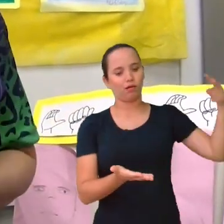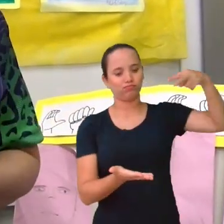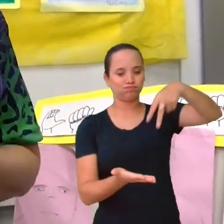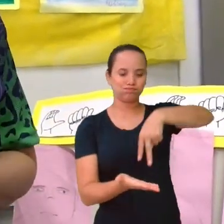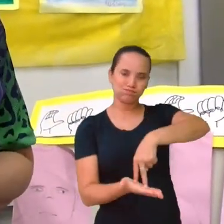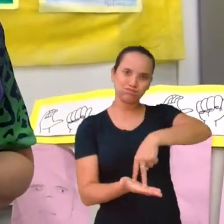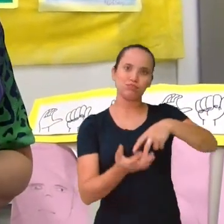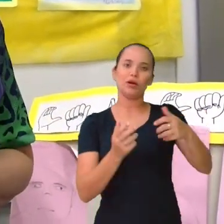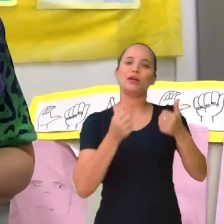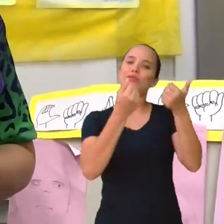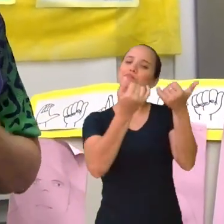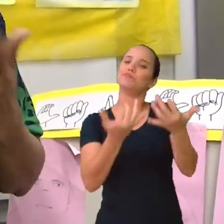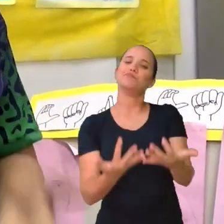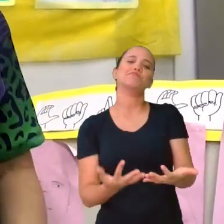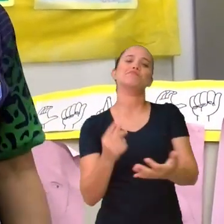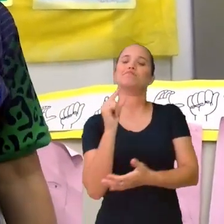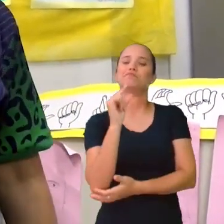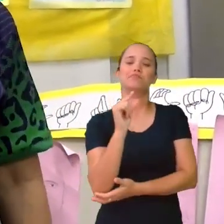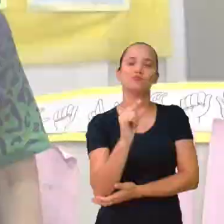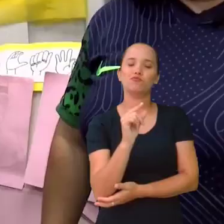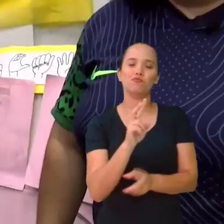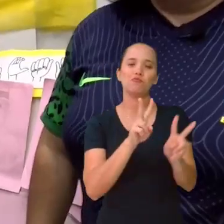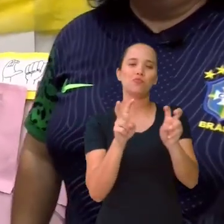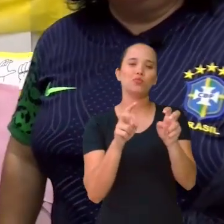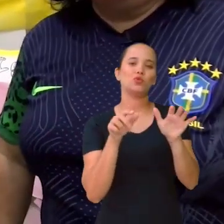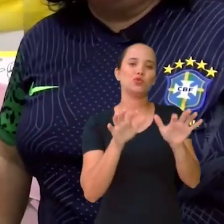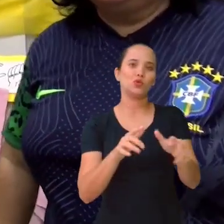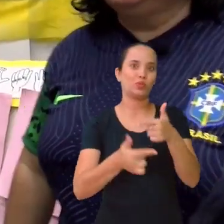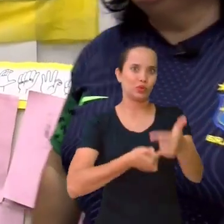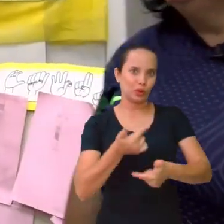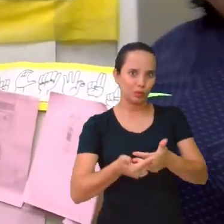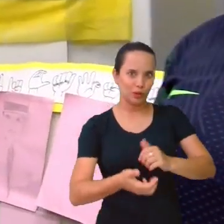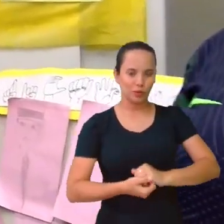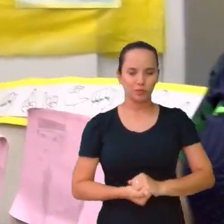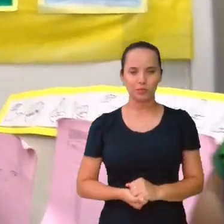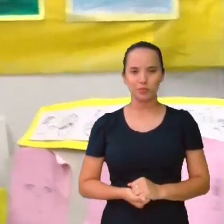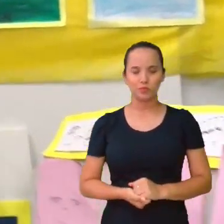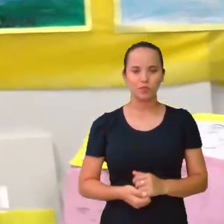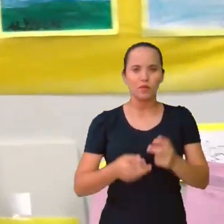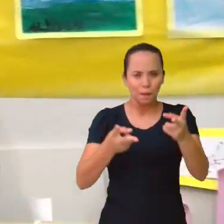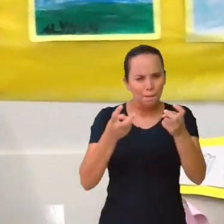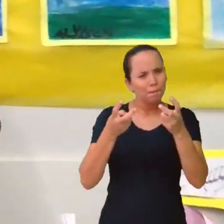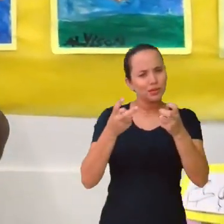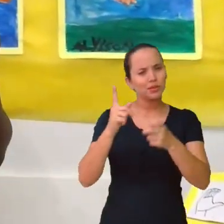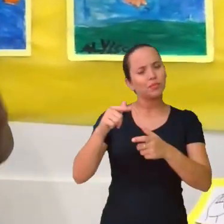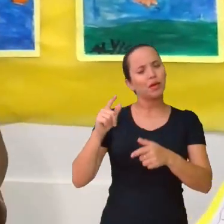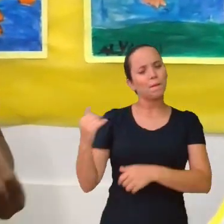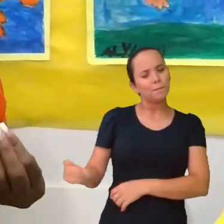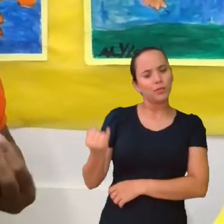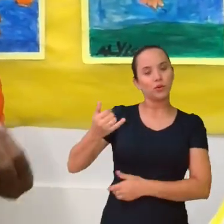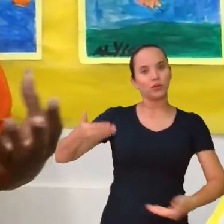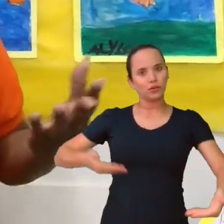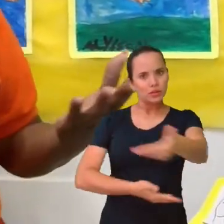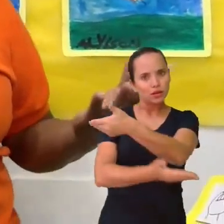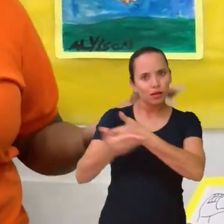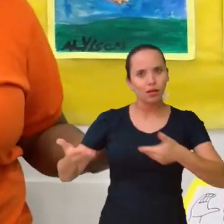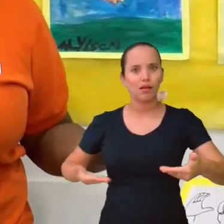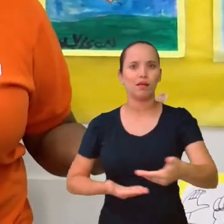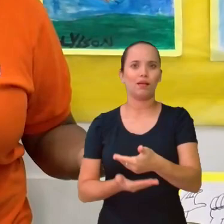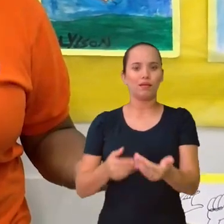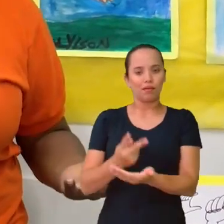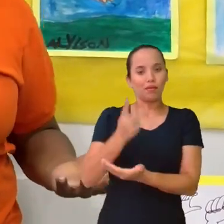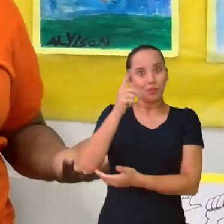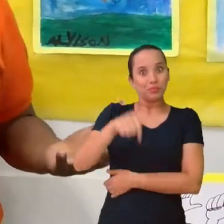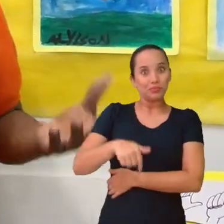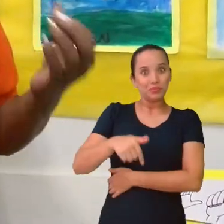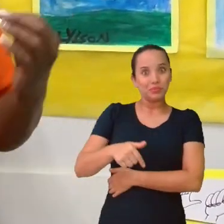para que ela explique um pouquinho sobre o trabalho. Perceba como é importante essa interação, esse engajamento que acontece aqui